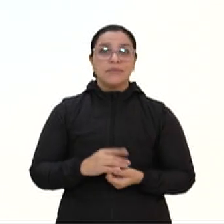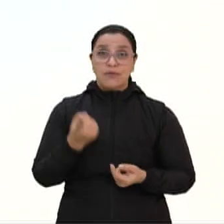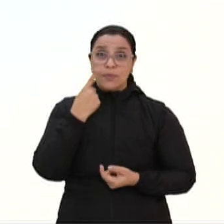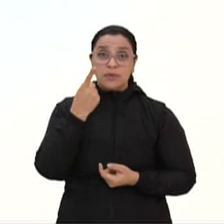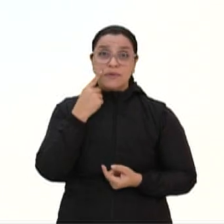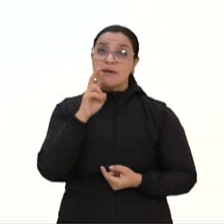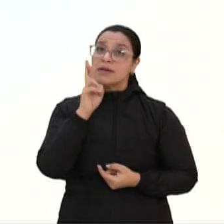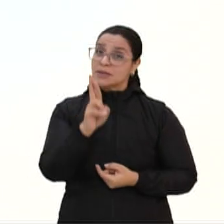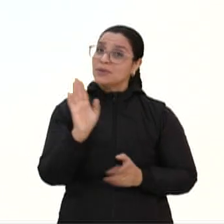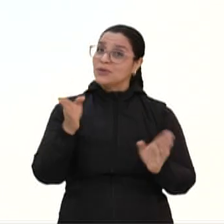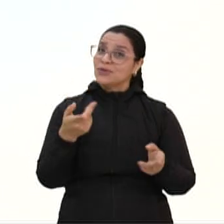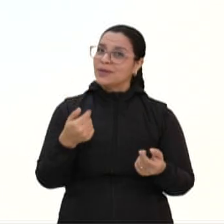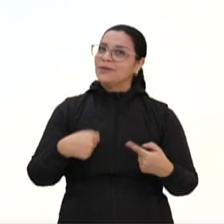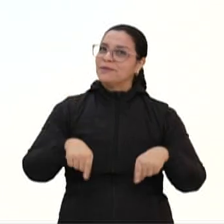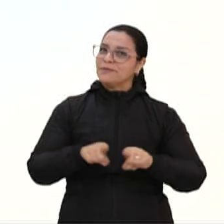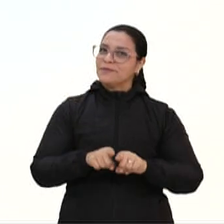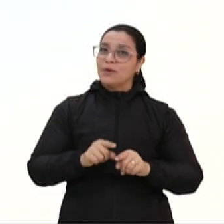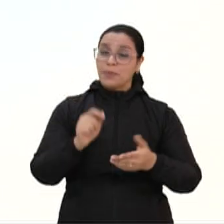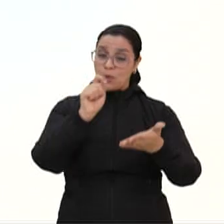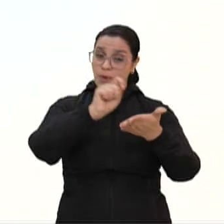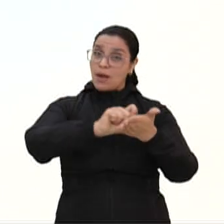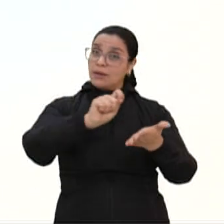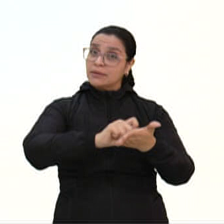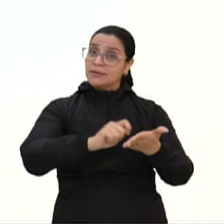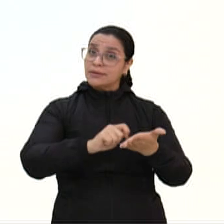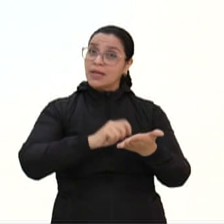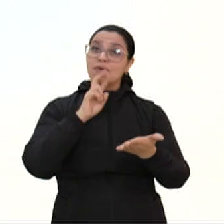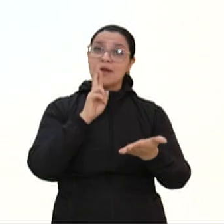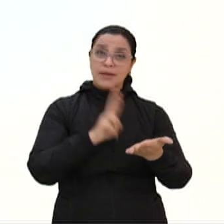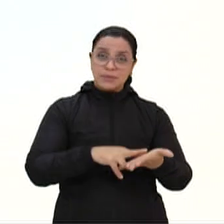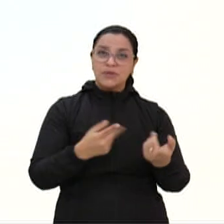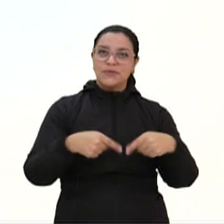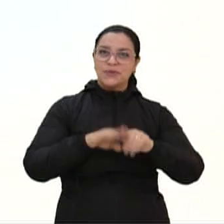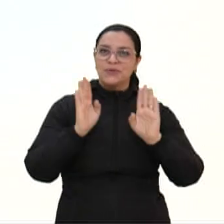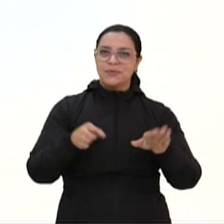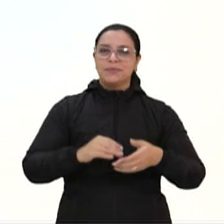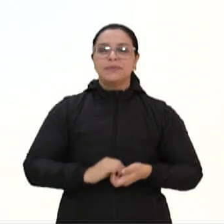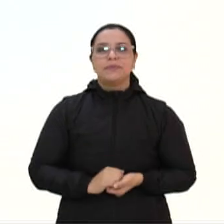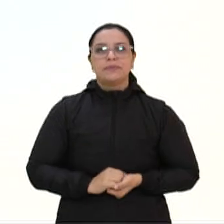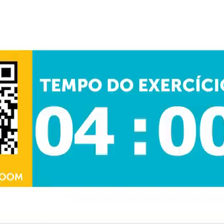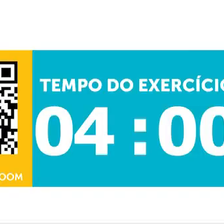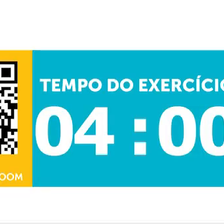Vamos lá responder a questão. Pega o seu caderno e faz a sua anotação.